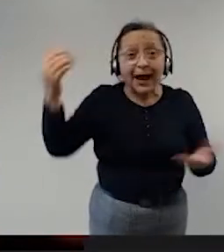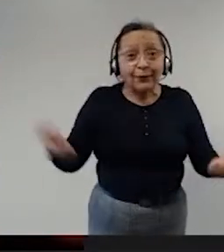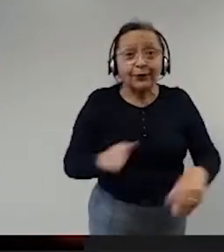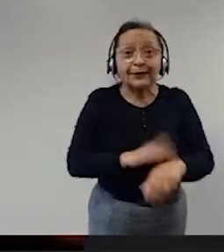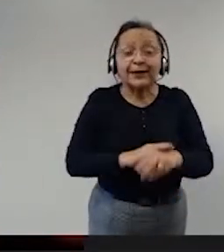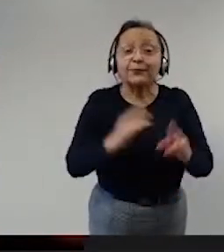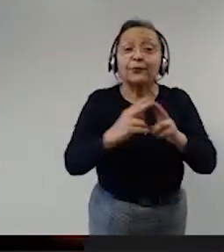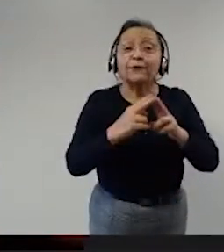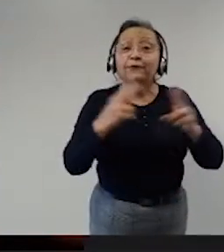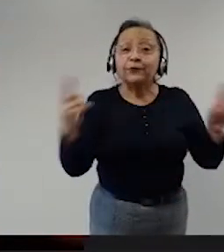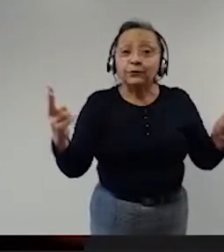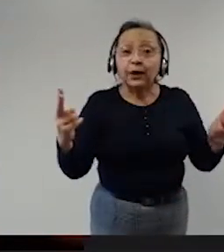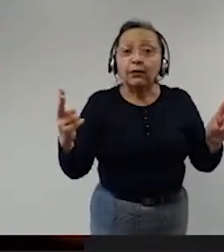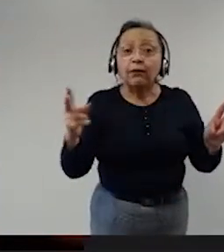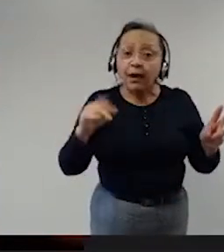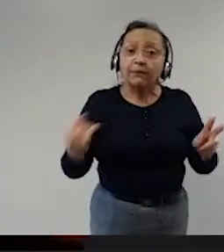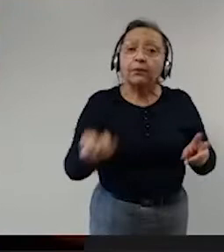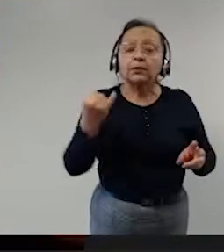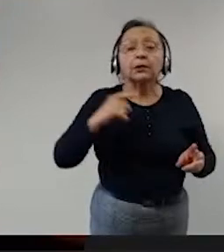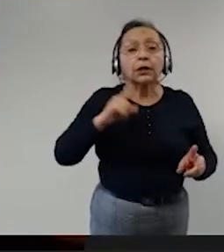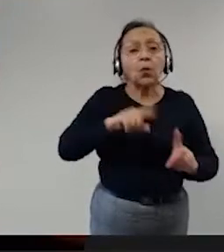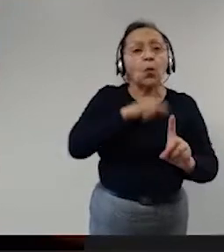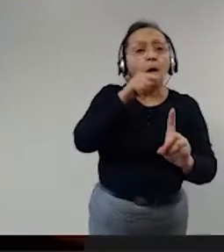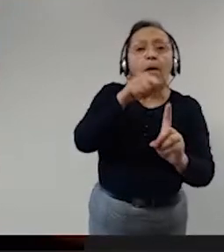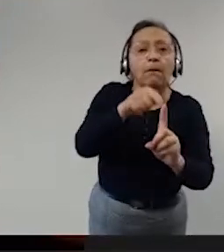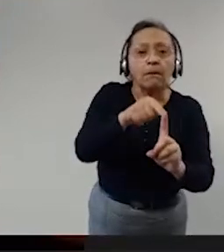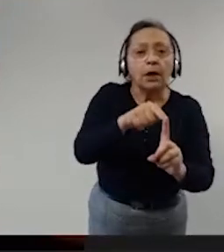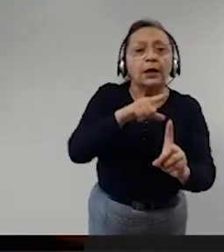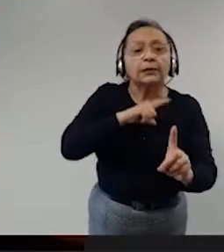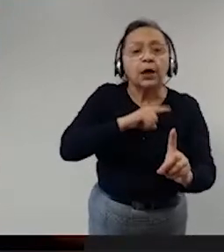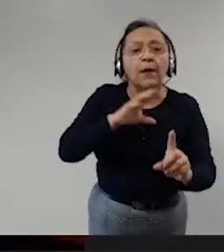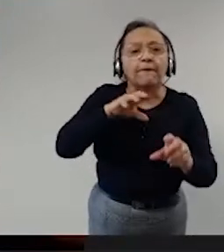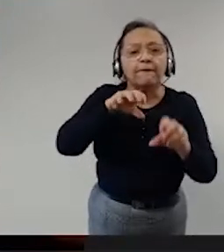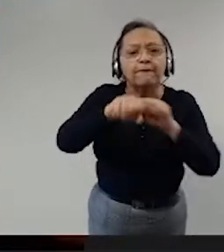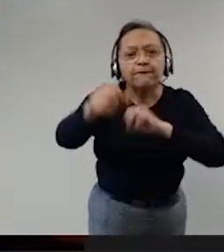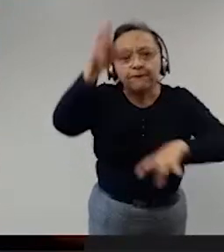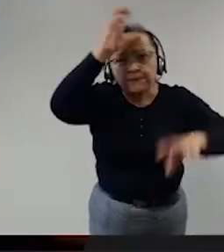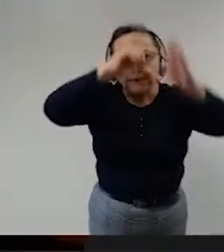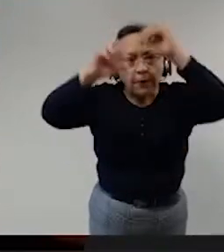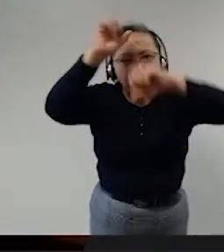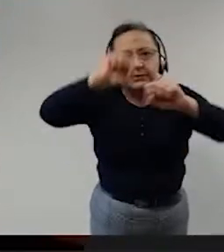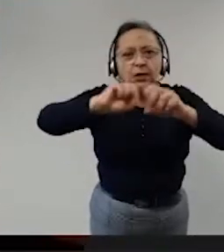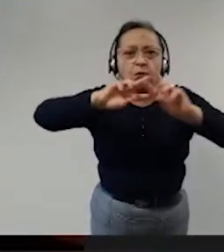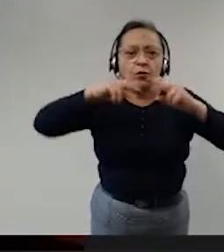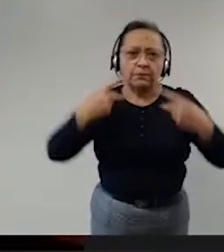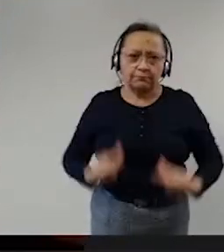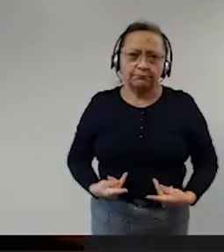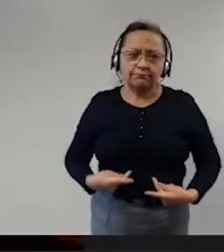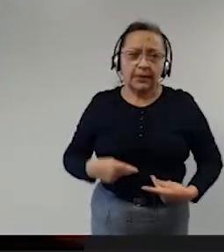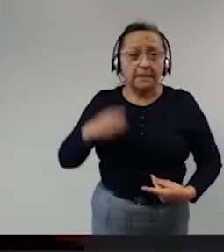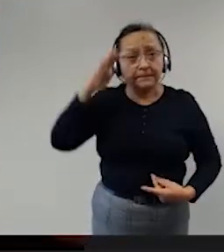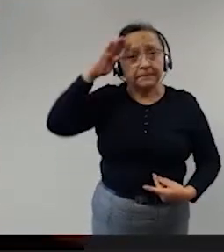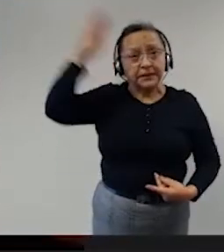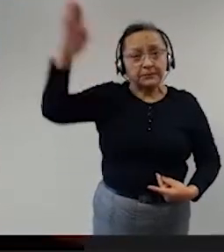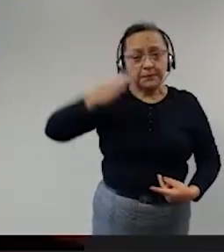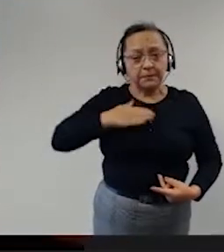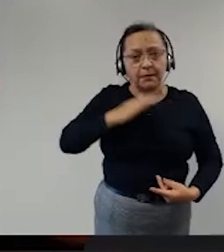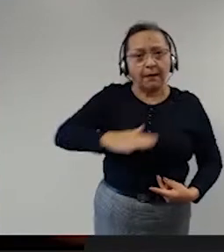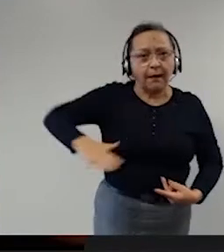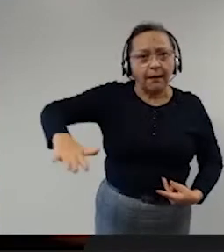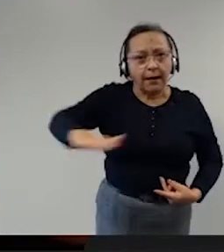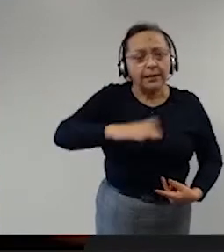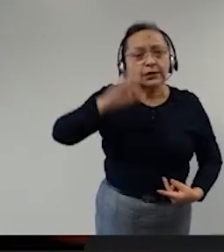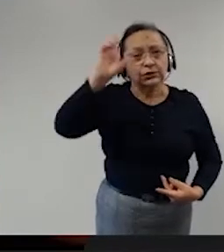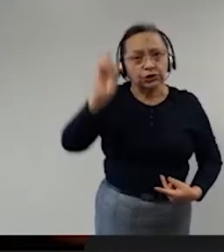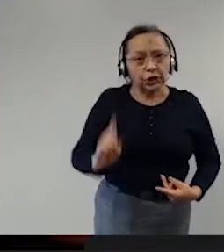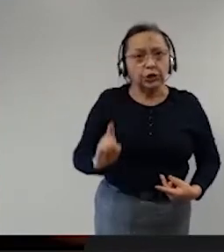tenha um objetivo de ter uma formação humanista forte. Especialmente na minha área, no direito criminal, é necessário que